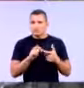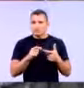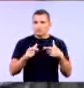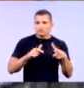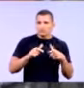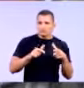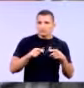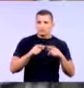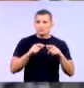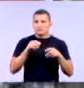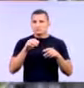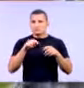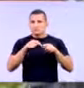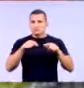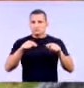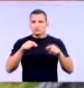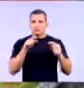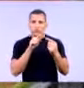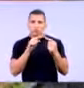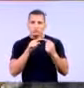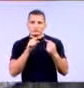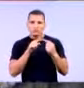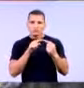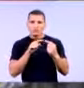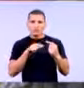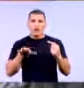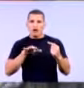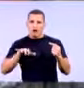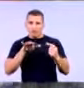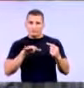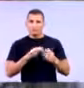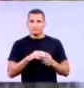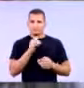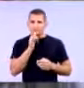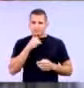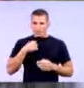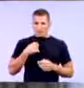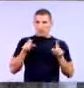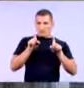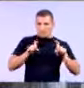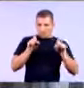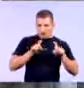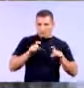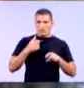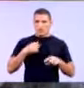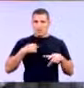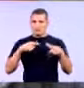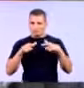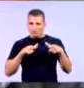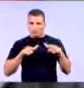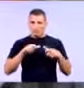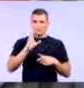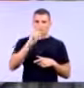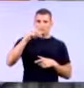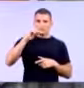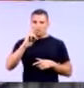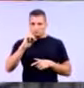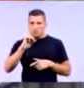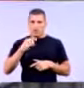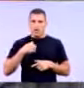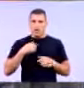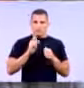da sua área de atuação, né? No caso, eu sou estagiário da área de informática, eu trabalho no CPD,